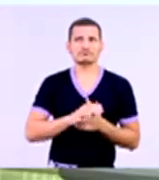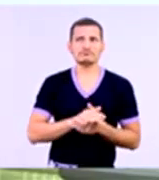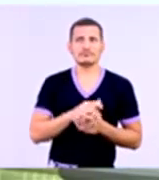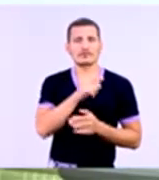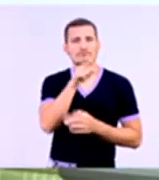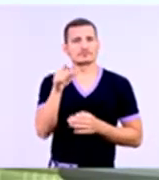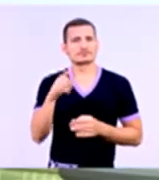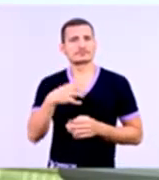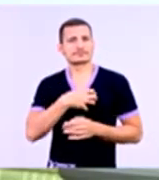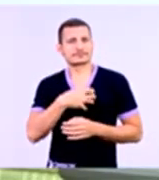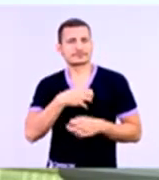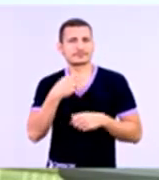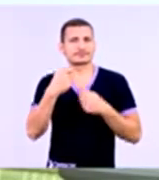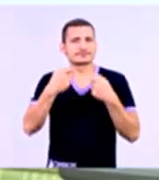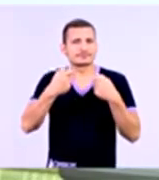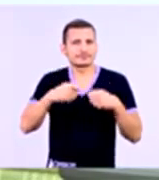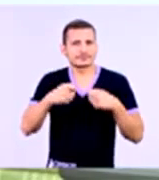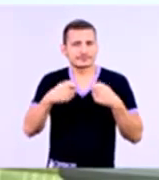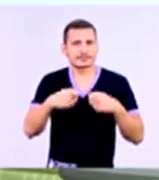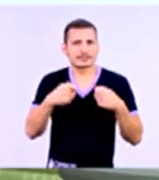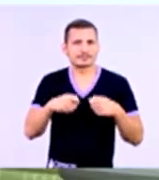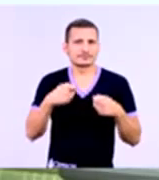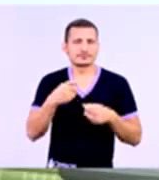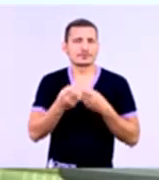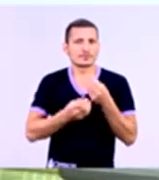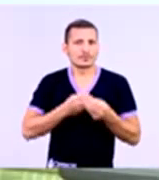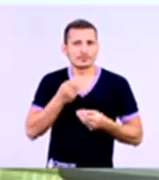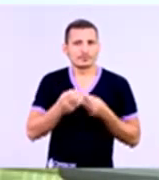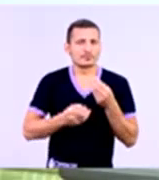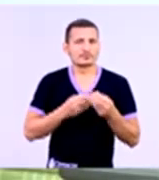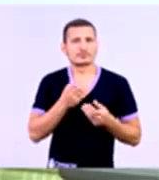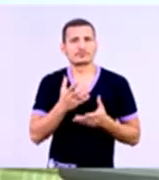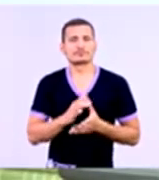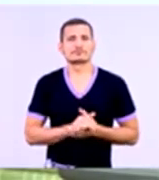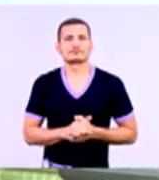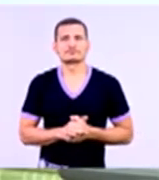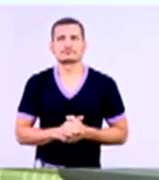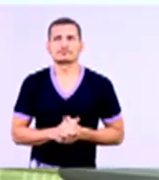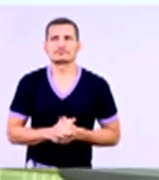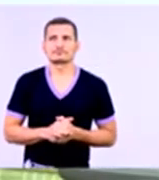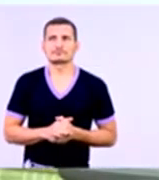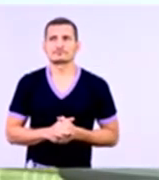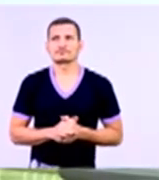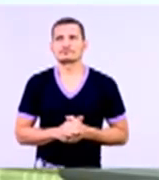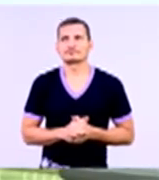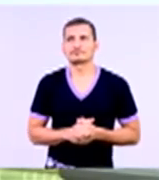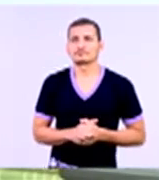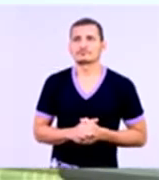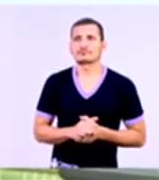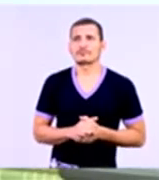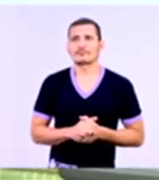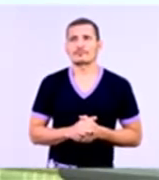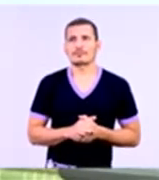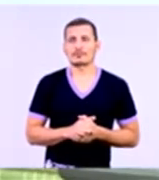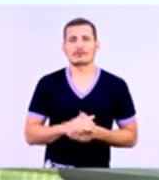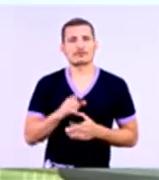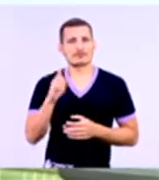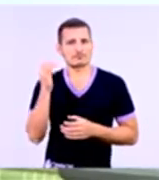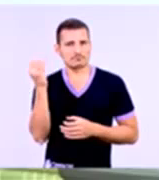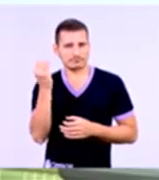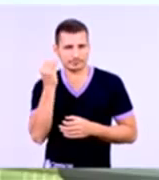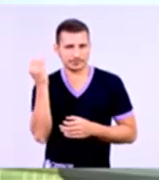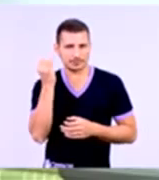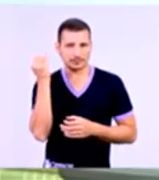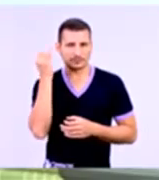sintam a necessidade e passem pelos problemas que isso vai trazer para vocês. Então, é importante